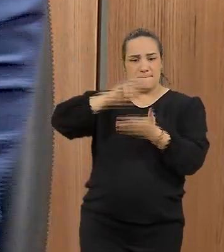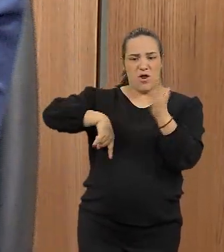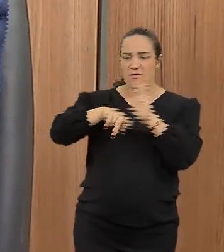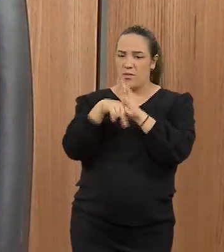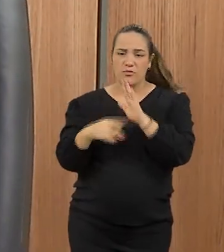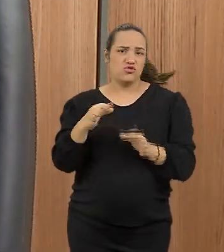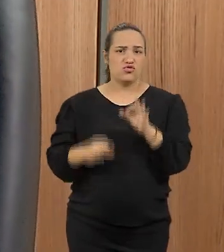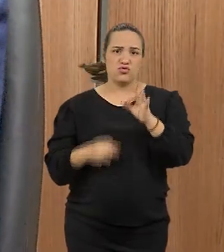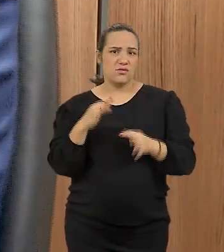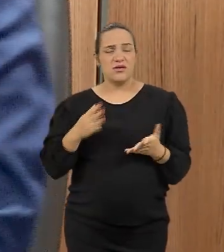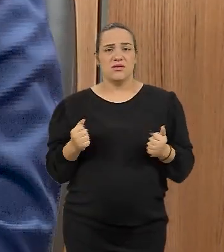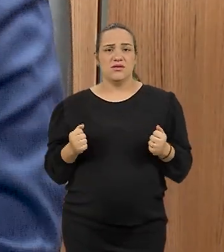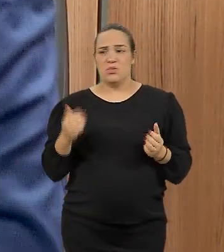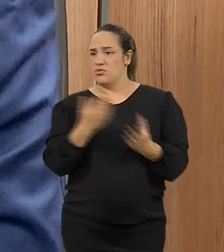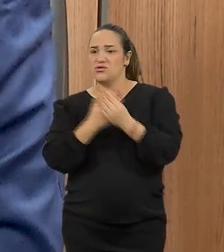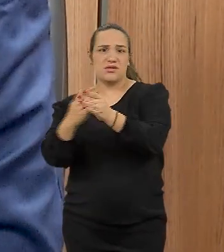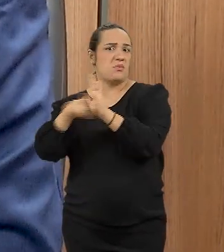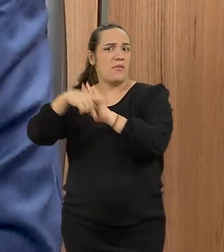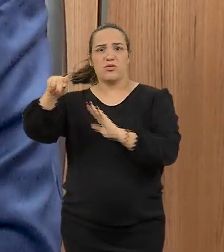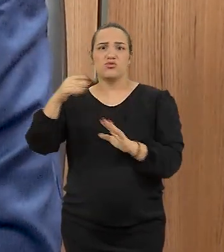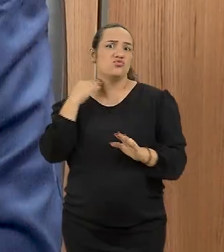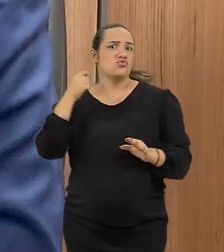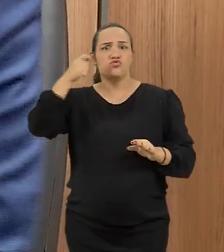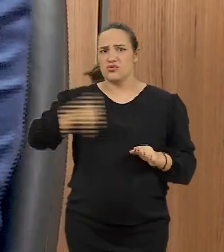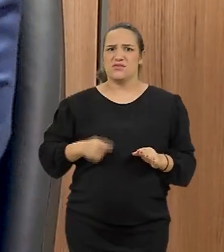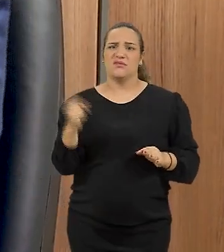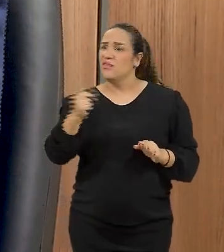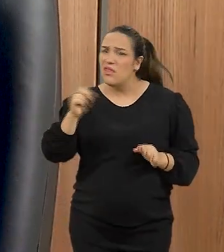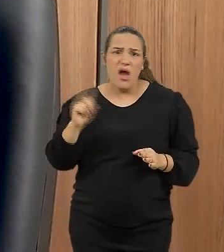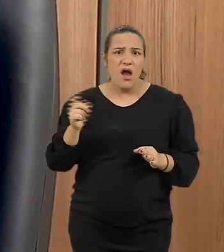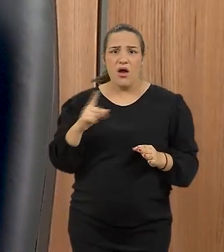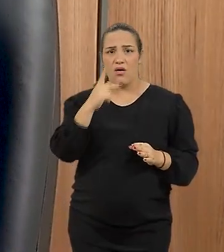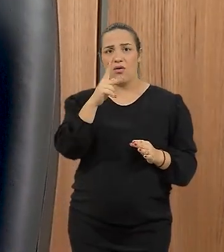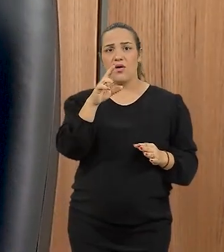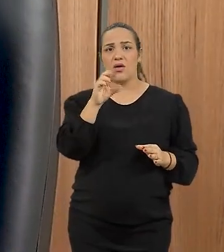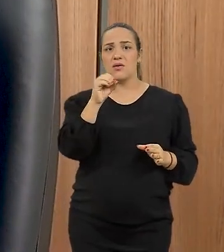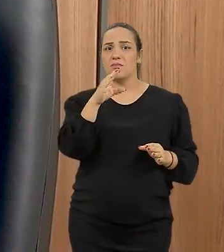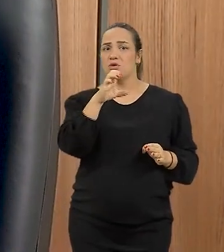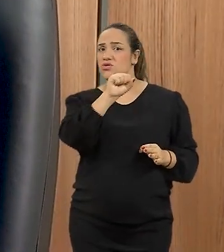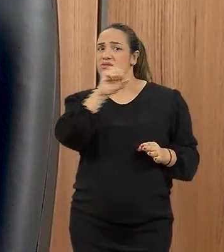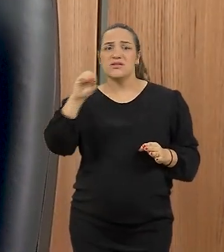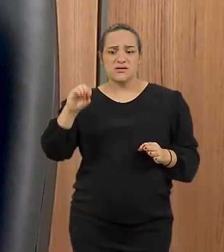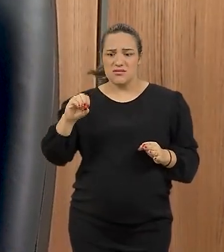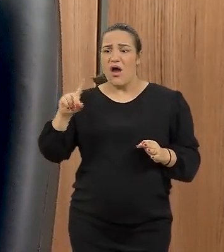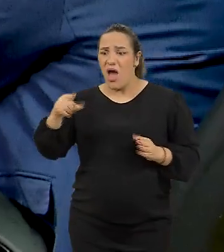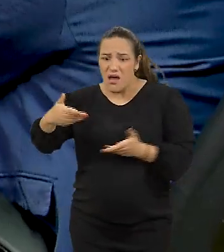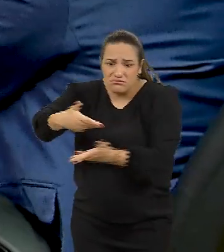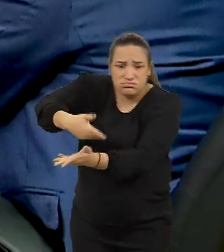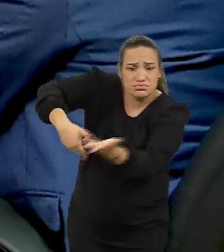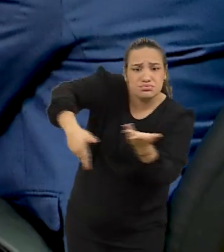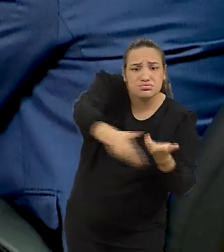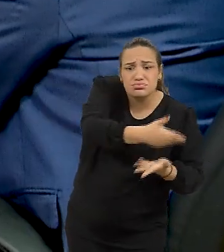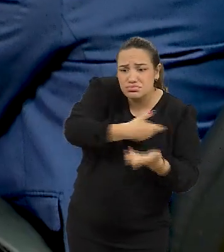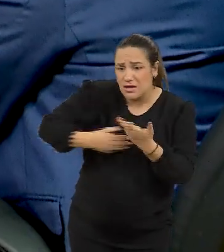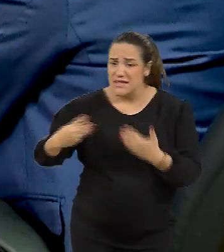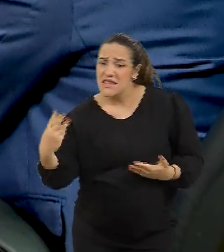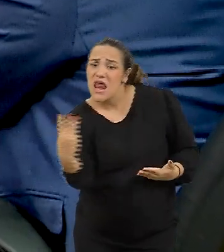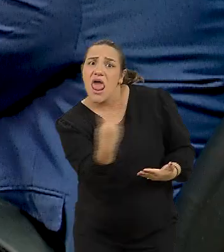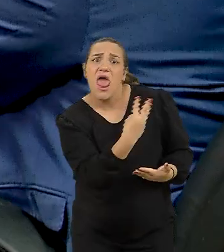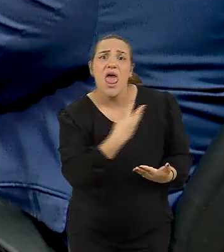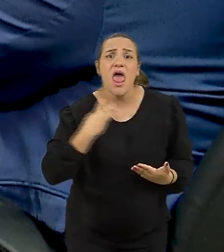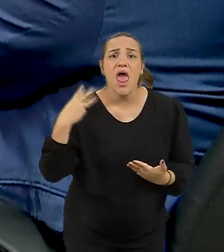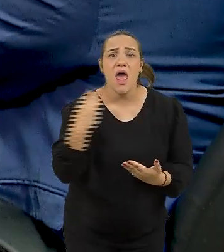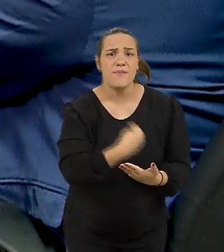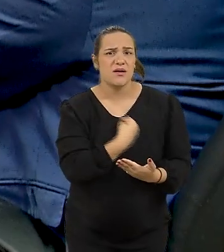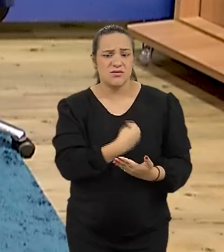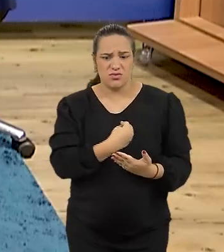os poderes instrutórios do juiz. Isso acabou hoje. O processo é das partes. Cooperativo. Né? É, cooperativo, é das partes. As